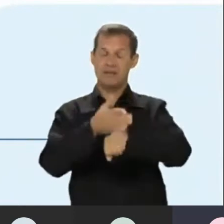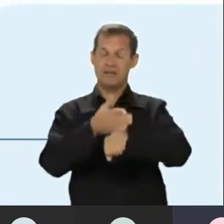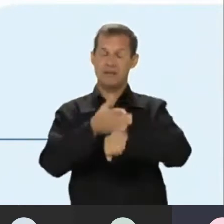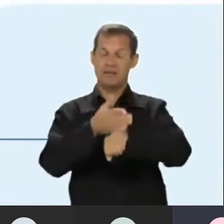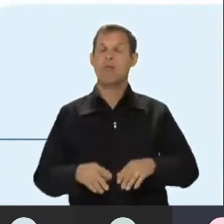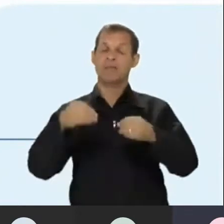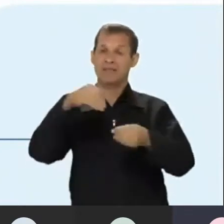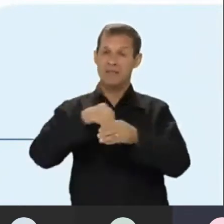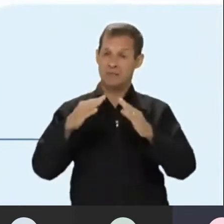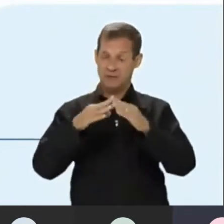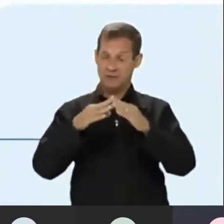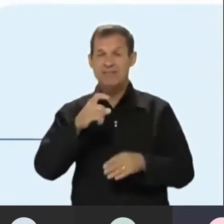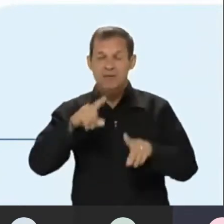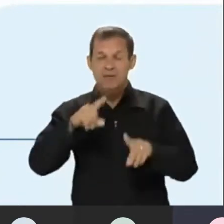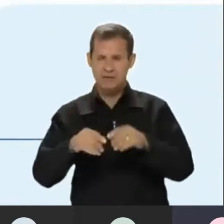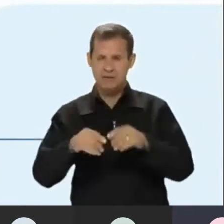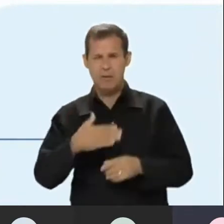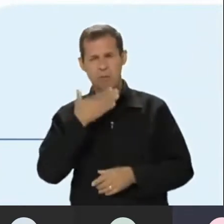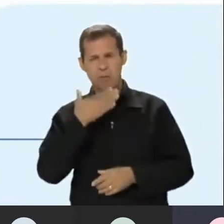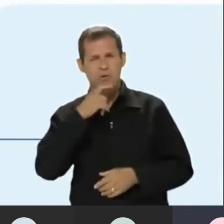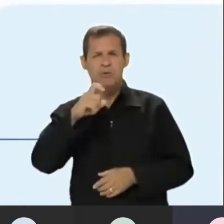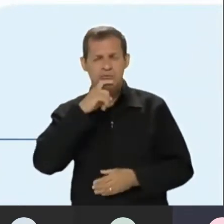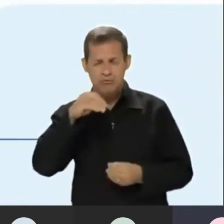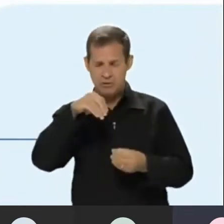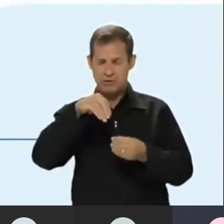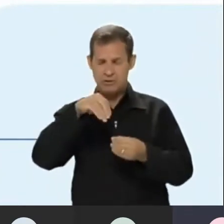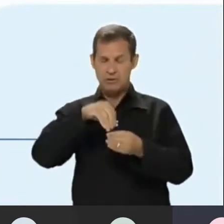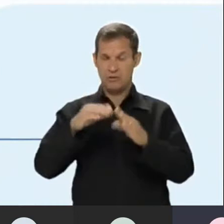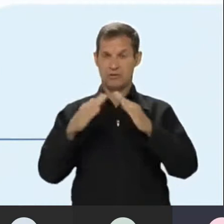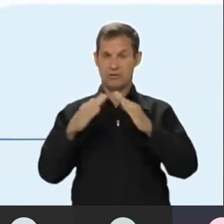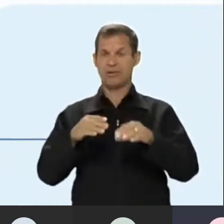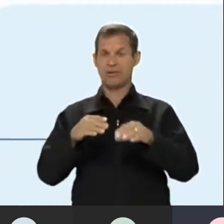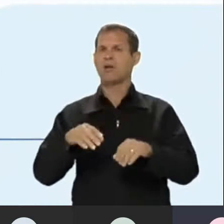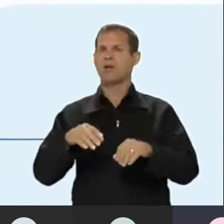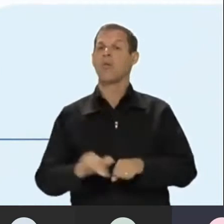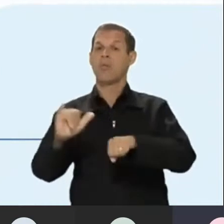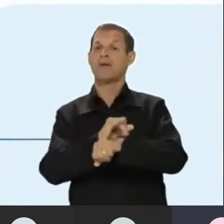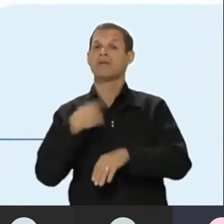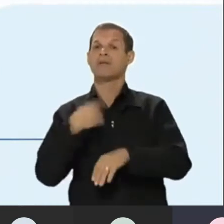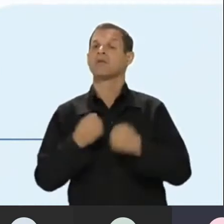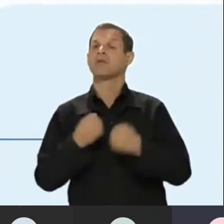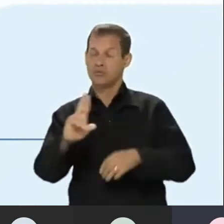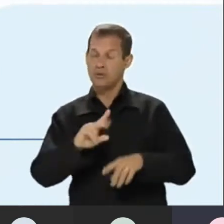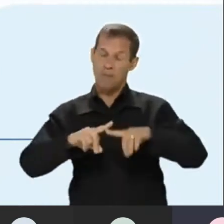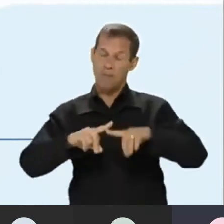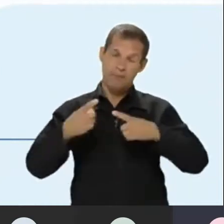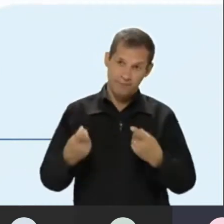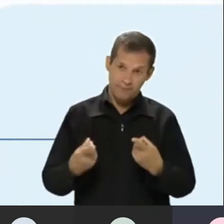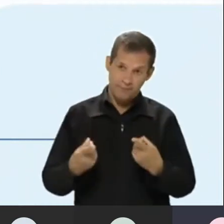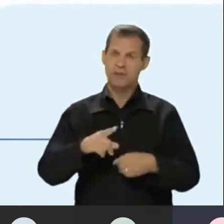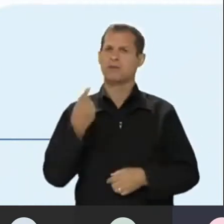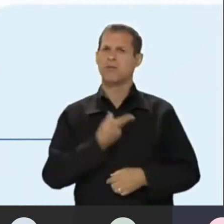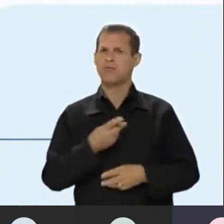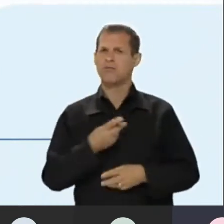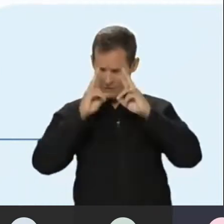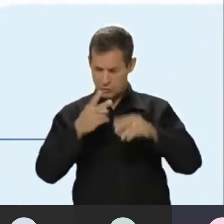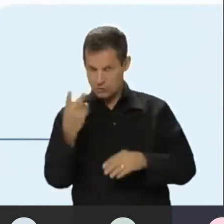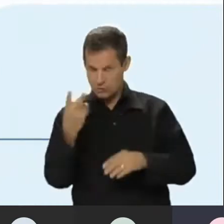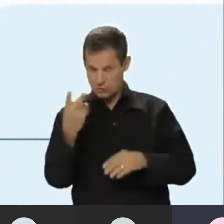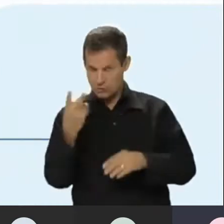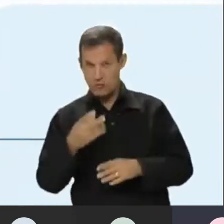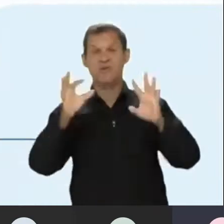ambiente interno, tá? Então, isso aqui também, pensando no resfriamento, é um tipo de ação, é um tipo de atitude que a gente poderia utilizar. E aqui a gente consegue ver